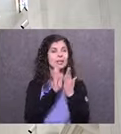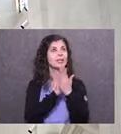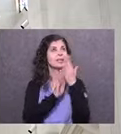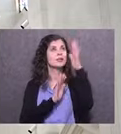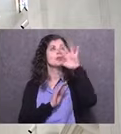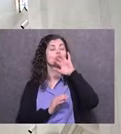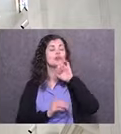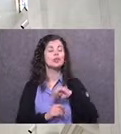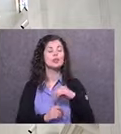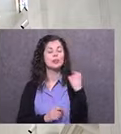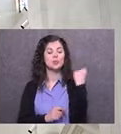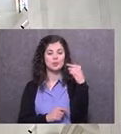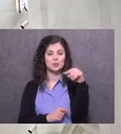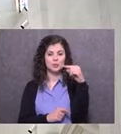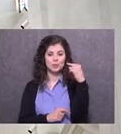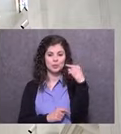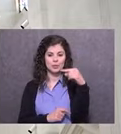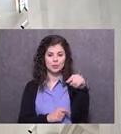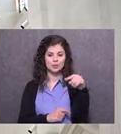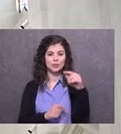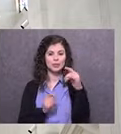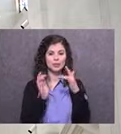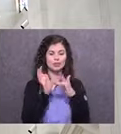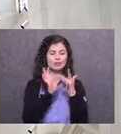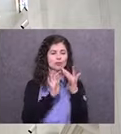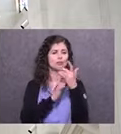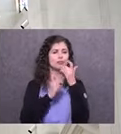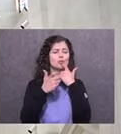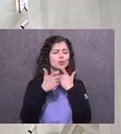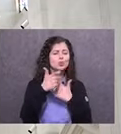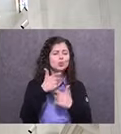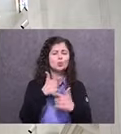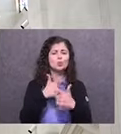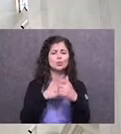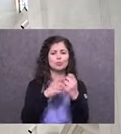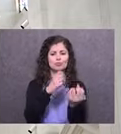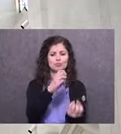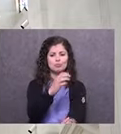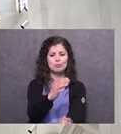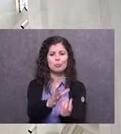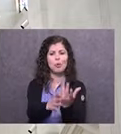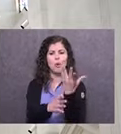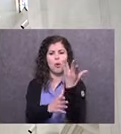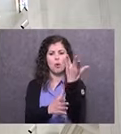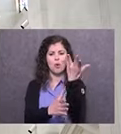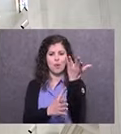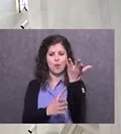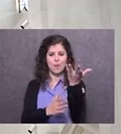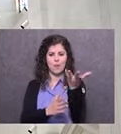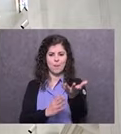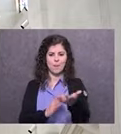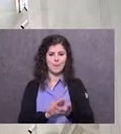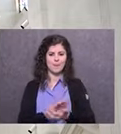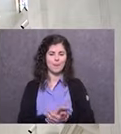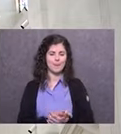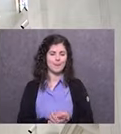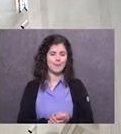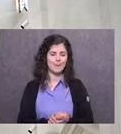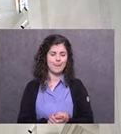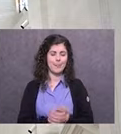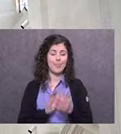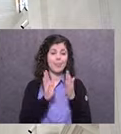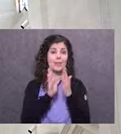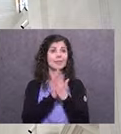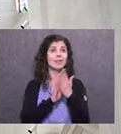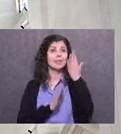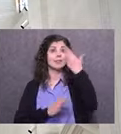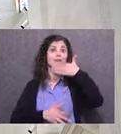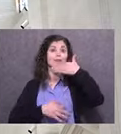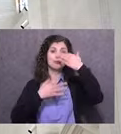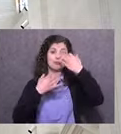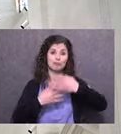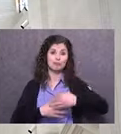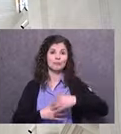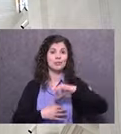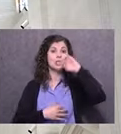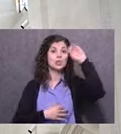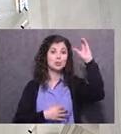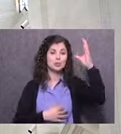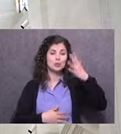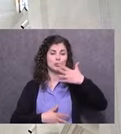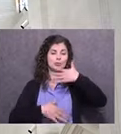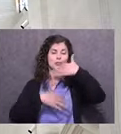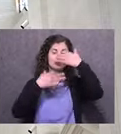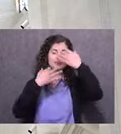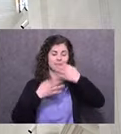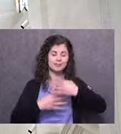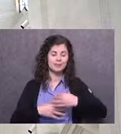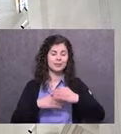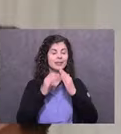Filho unigênito de Deus, nascido do Pai antes de todos os séculos. Deus de Deus,